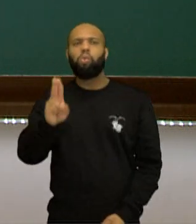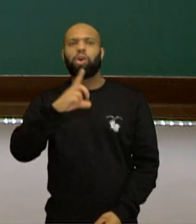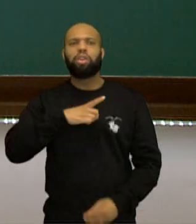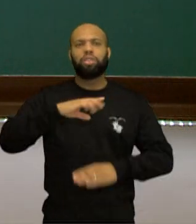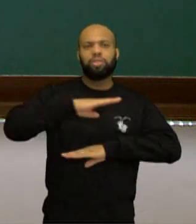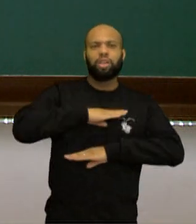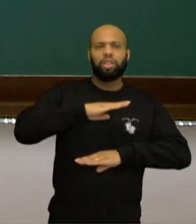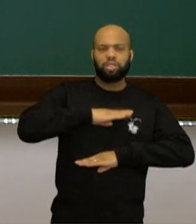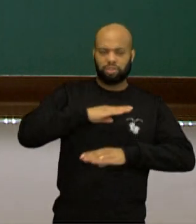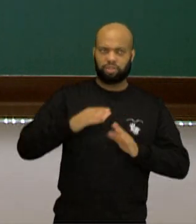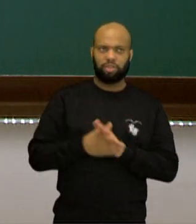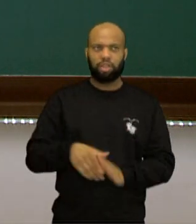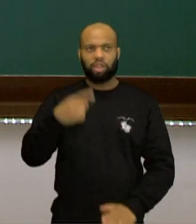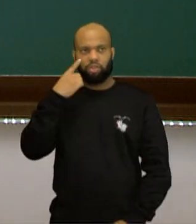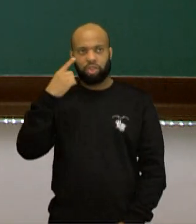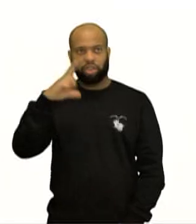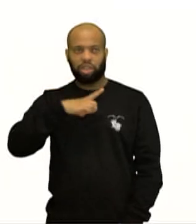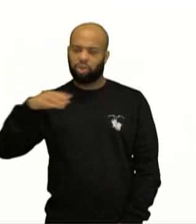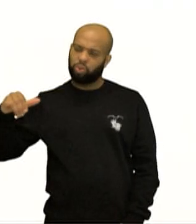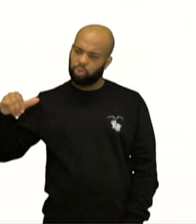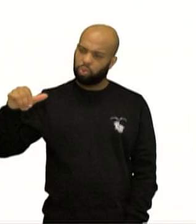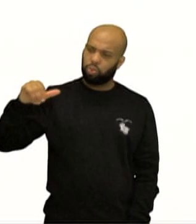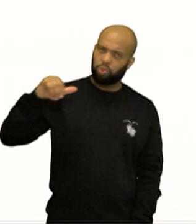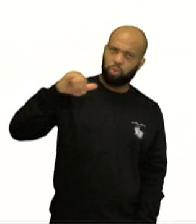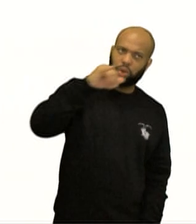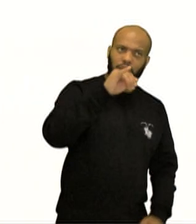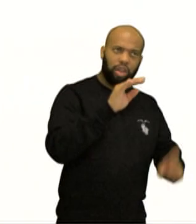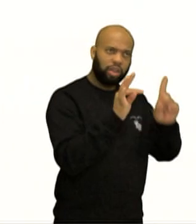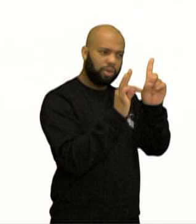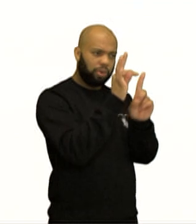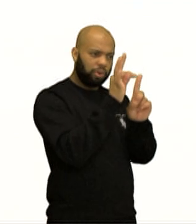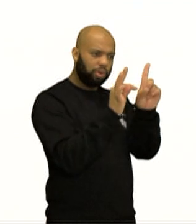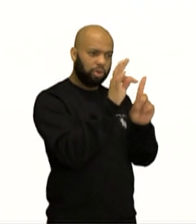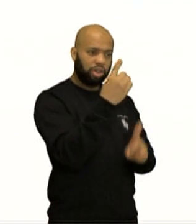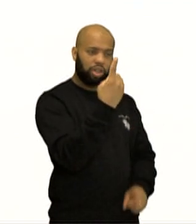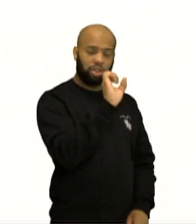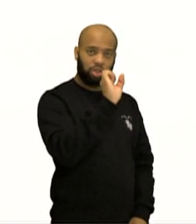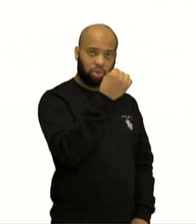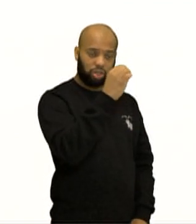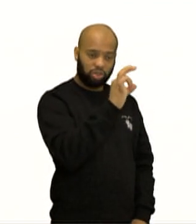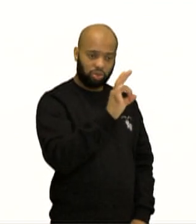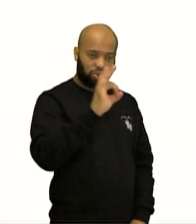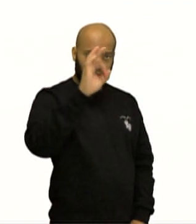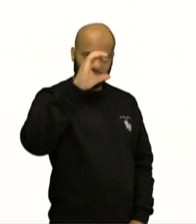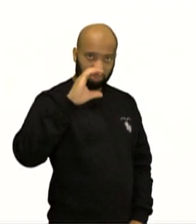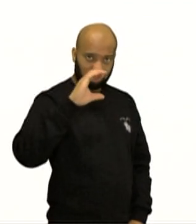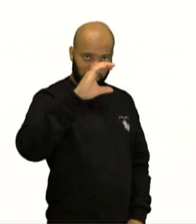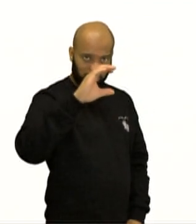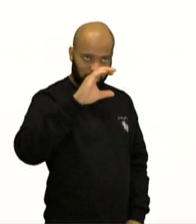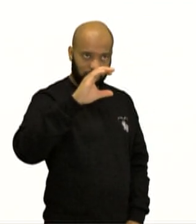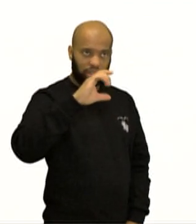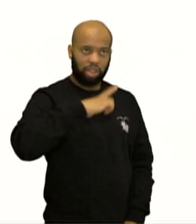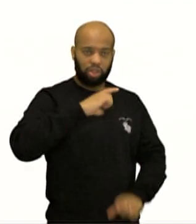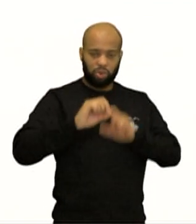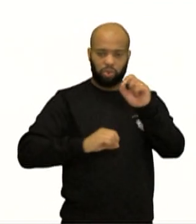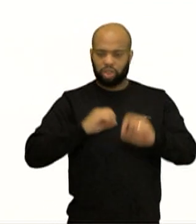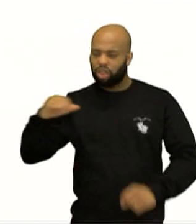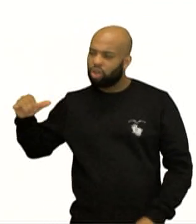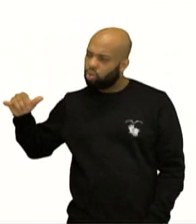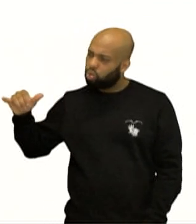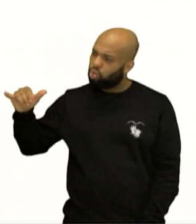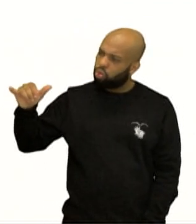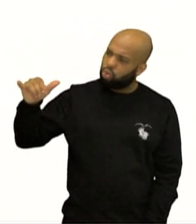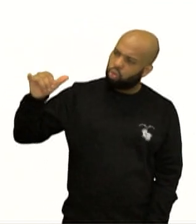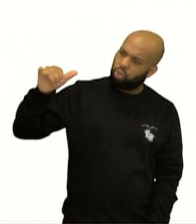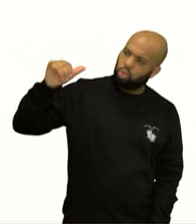Então imagine uma situação, temos um avião que está a temperatura de 18 graus Celsius aqui onde a gente se encontra, ele subiu a uma altitude